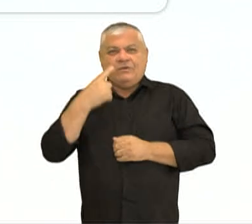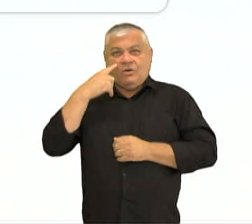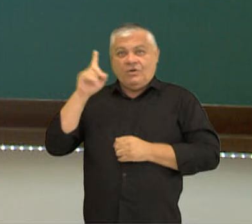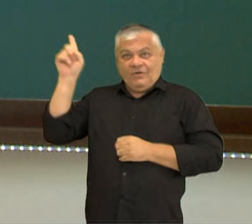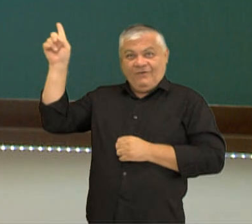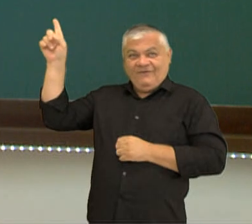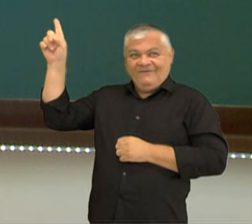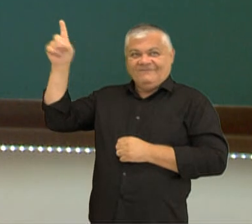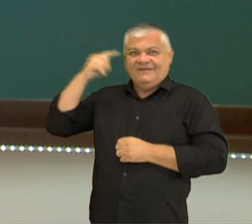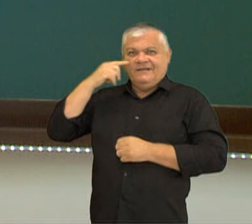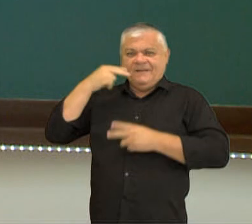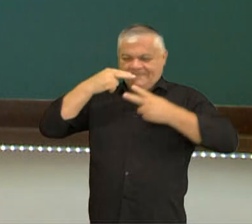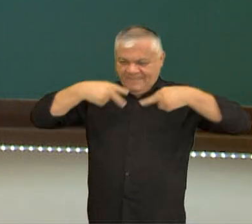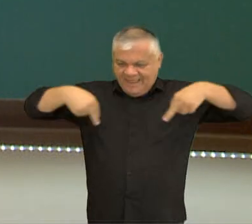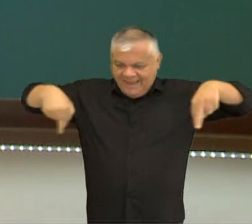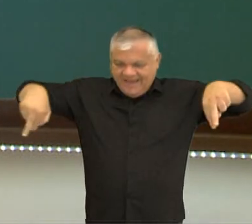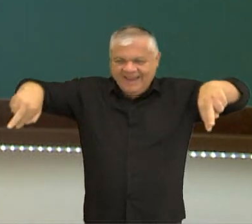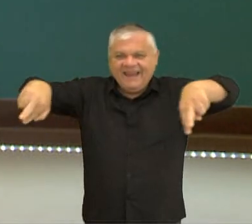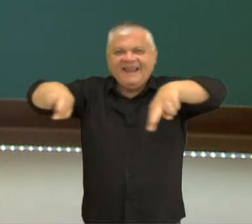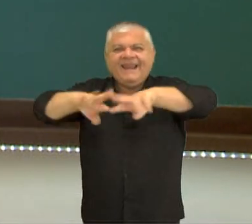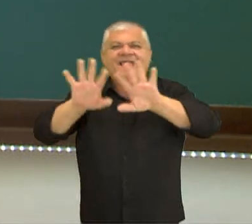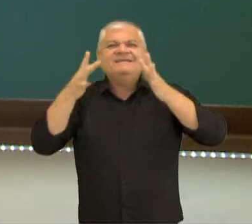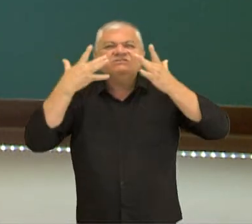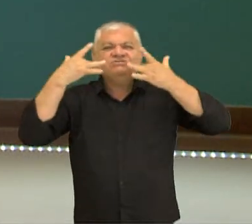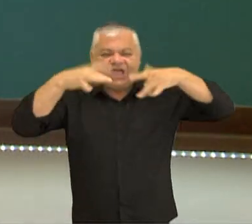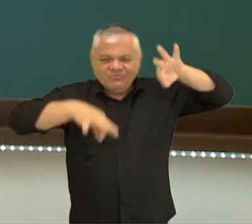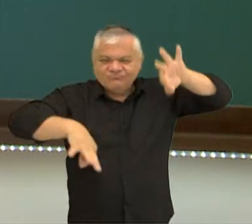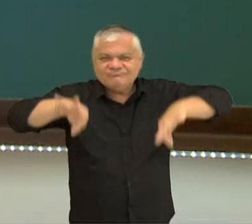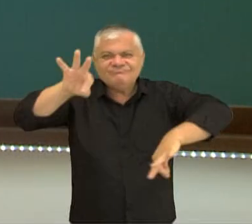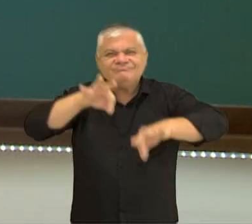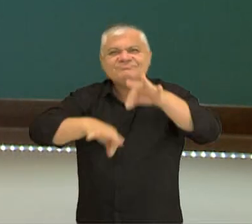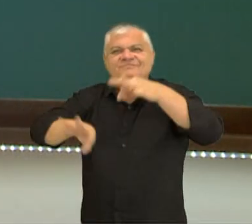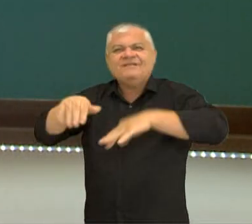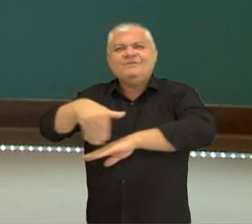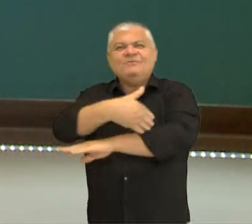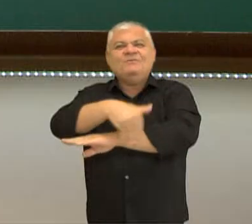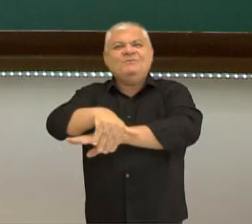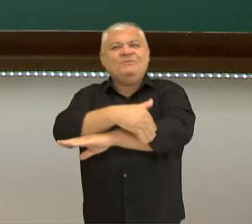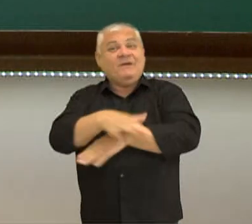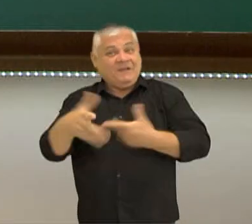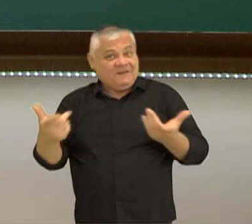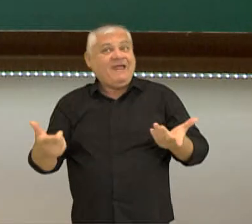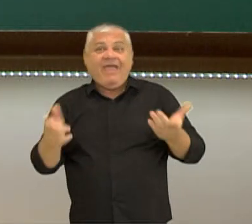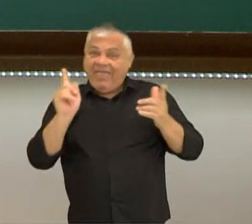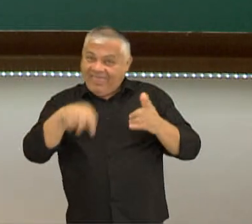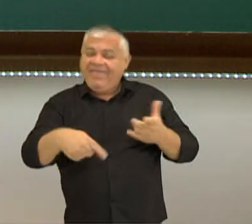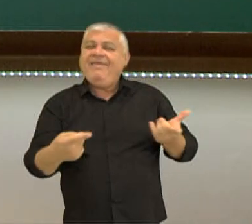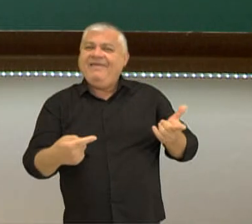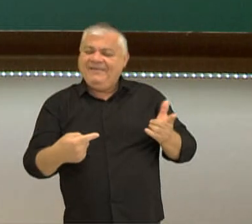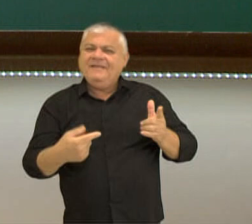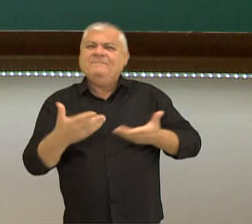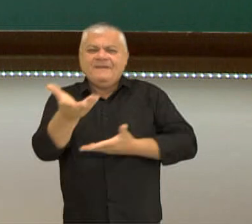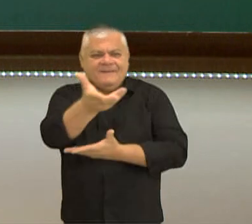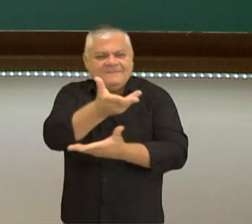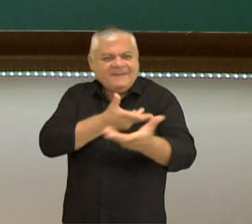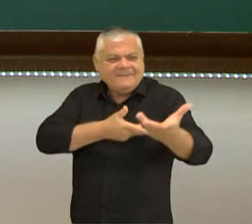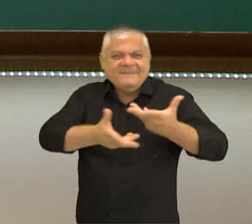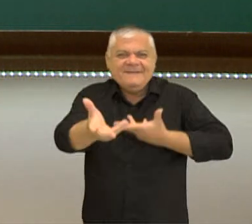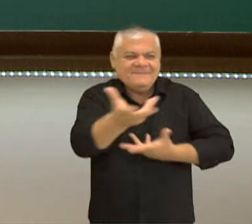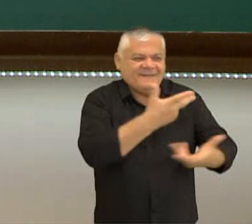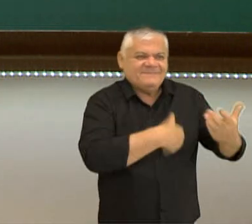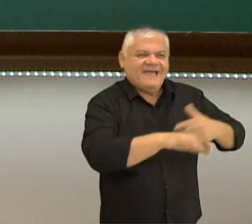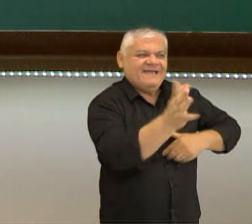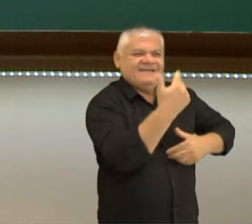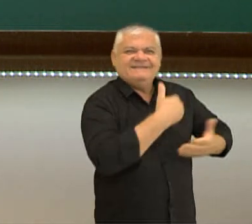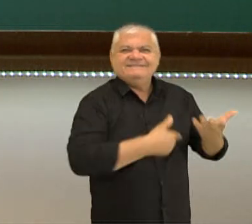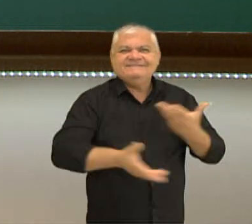exemplo de uma apresentação de teatro acontecendo. Então, a arte de rua, ela propõe isso, interagir, interferir no